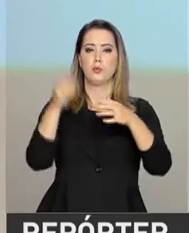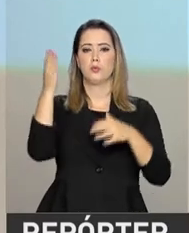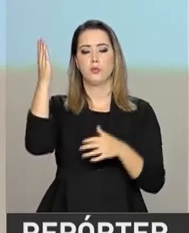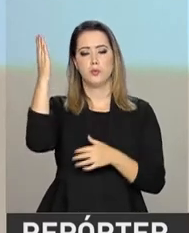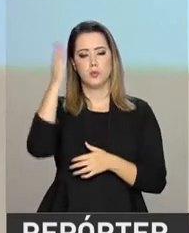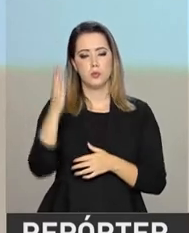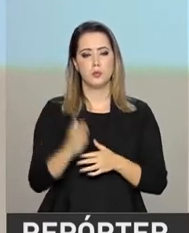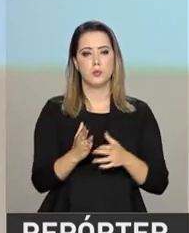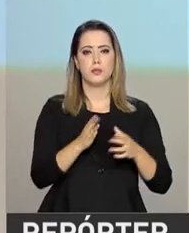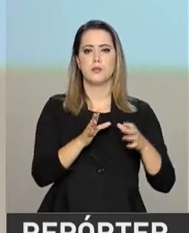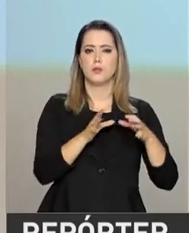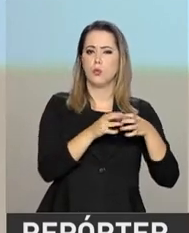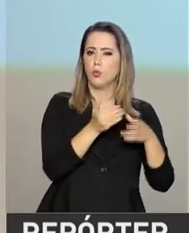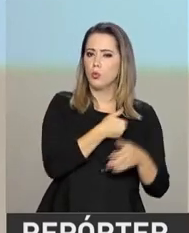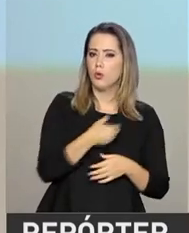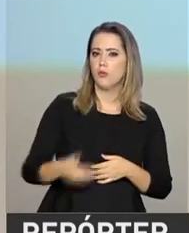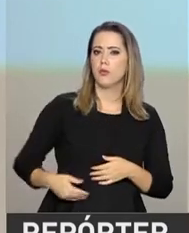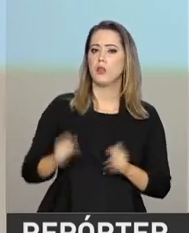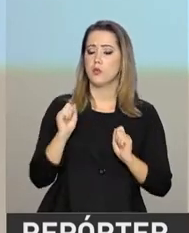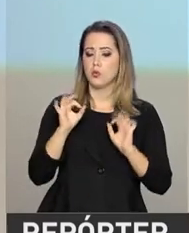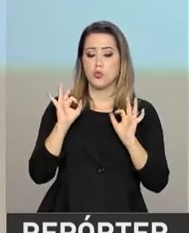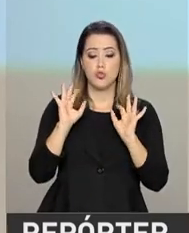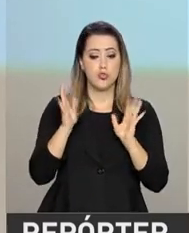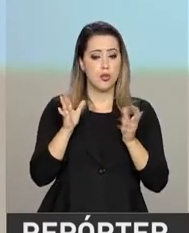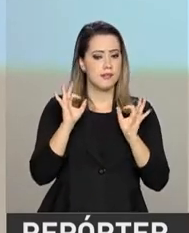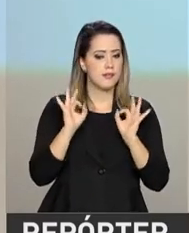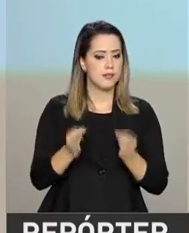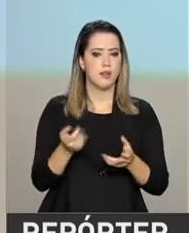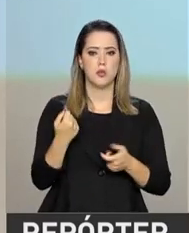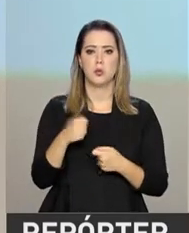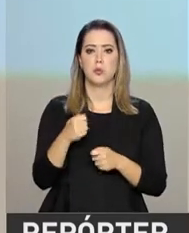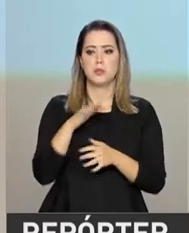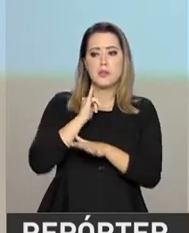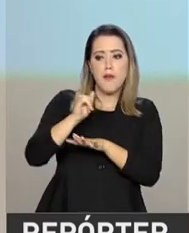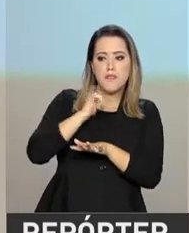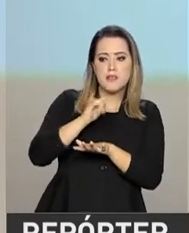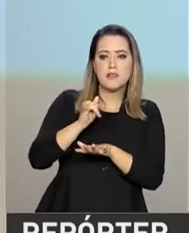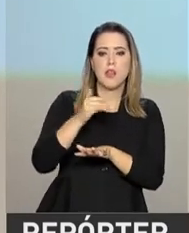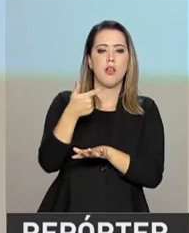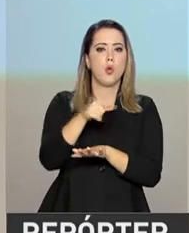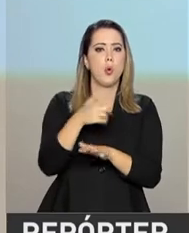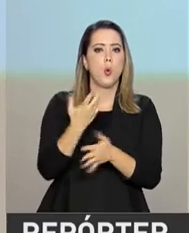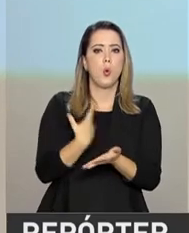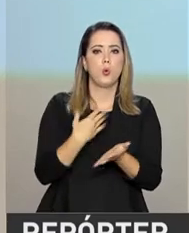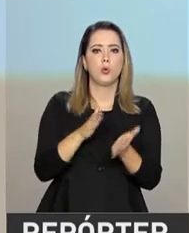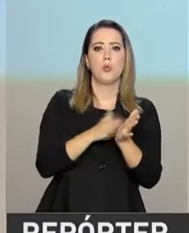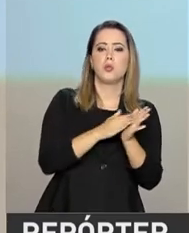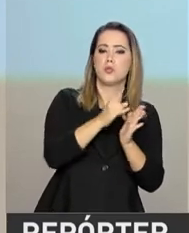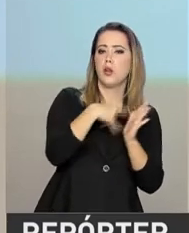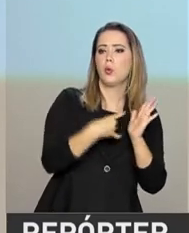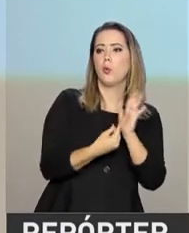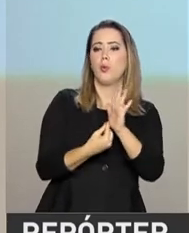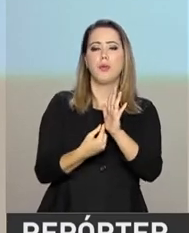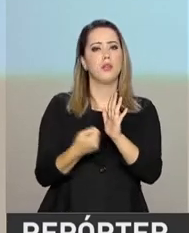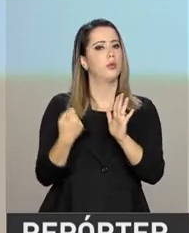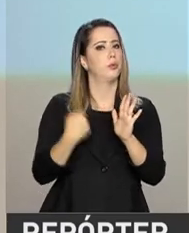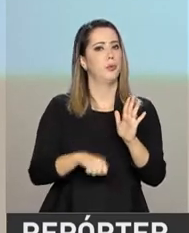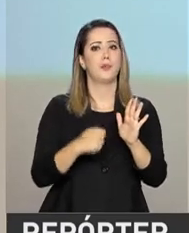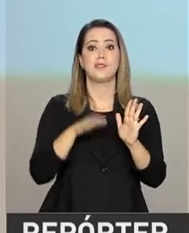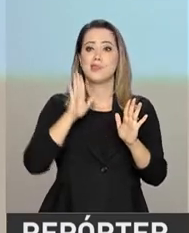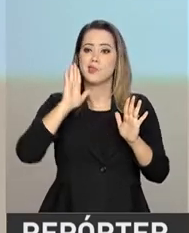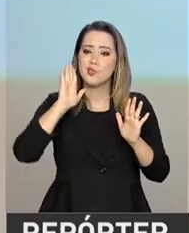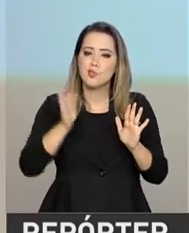validado ou seja ele não precisam mais comprovar a situação nenhuma perante os órgãos públicos nem controla essa relação de trabalho que já está